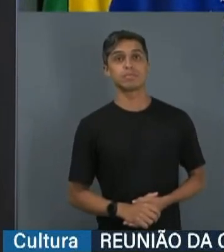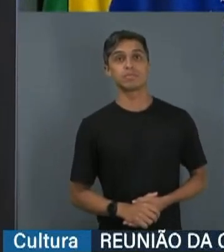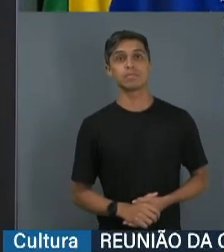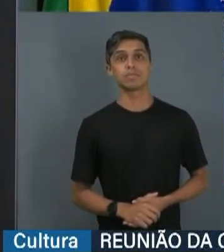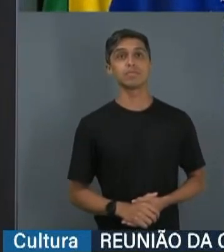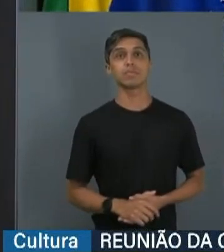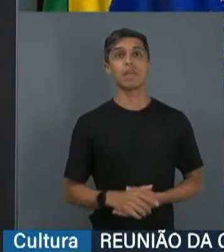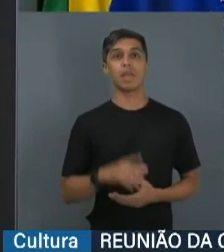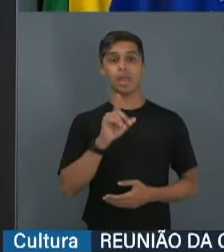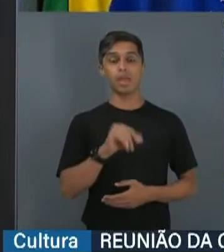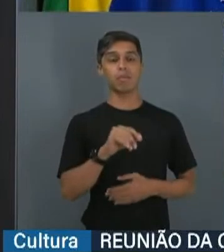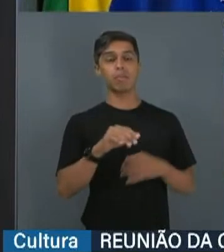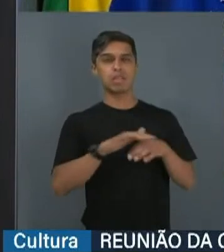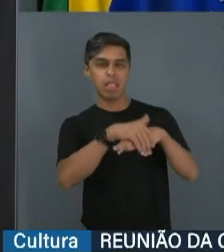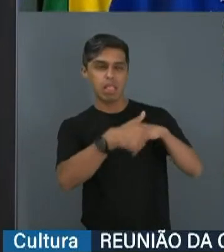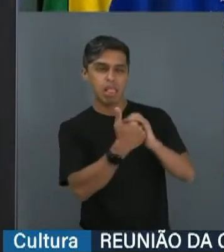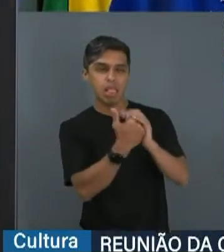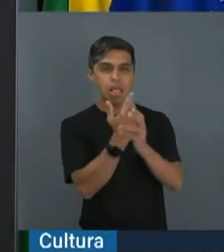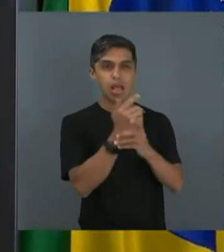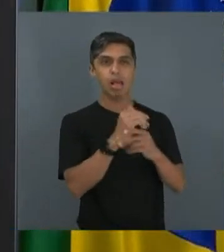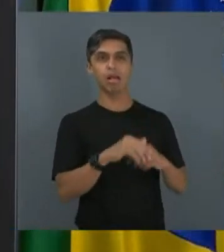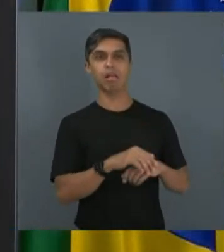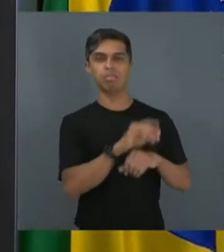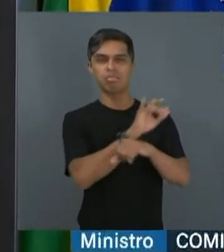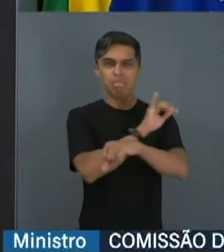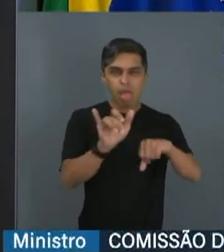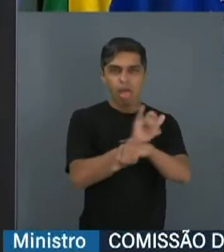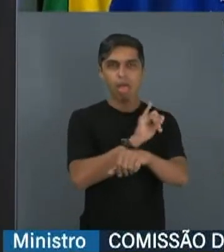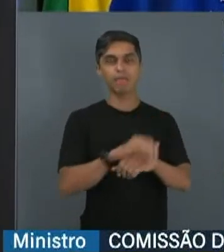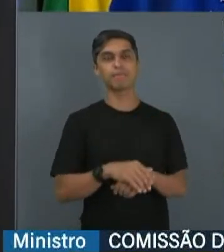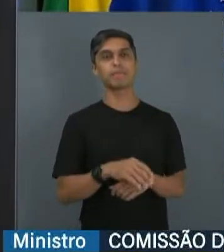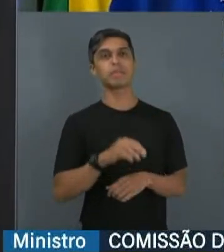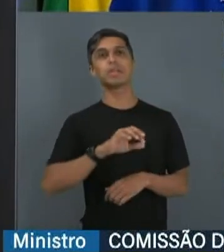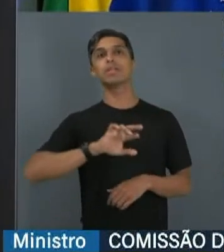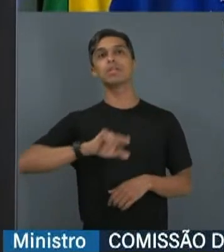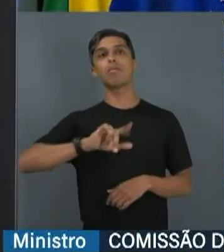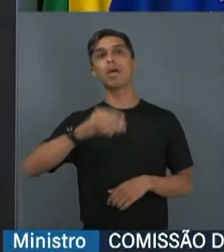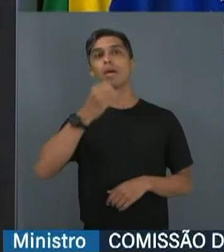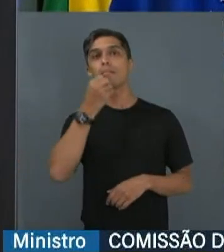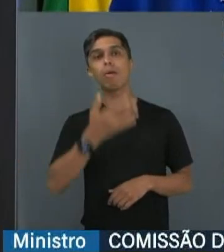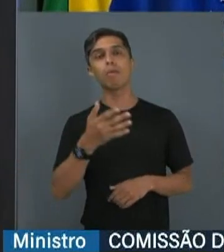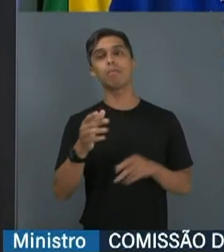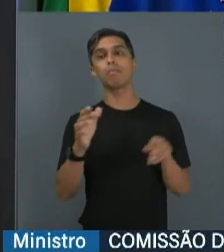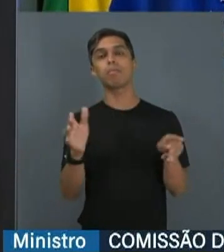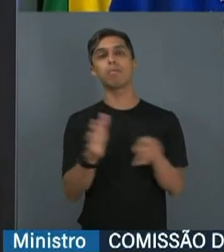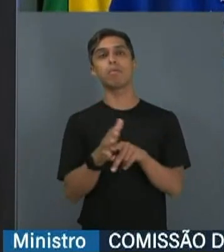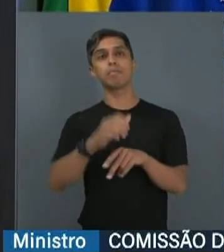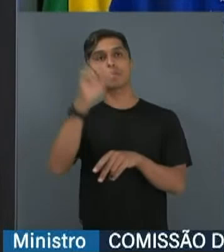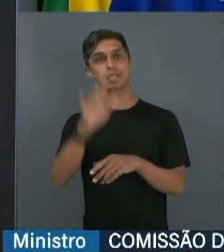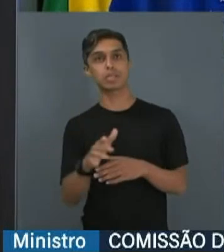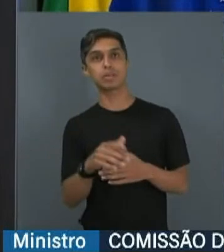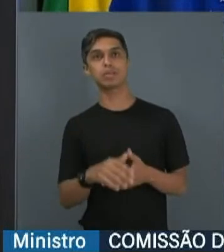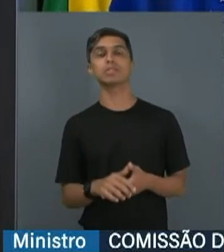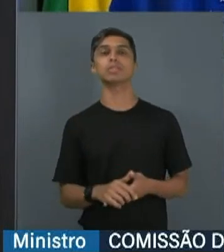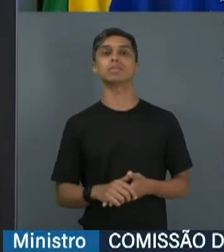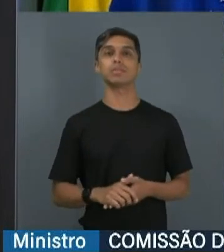É uma armadilha. É algo que não é bom para o Brasil, para os brasileiros, que